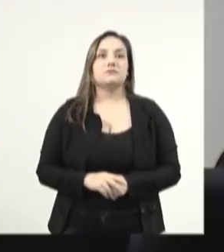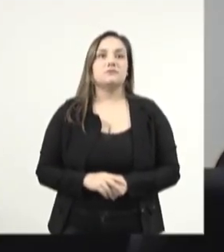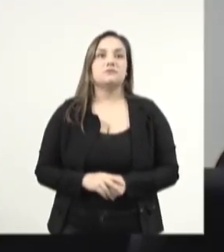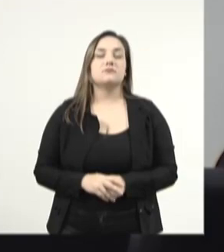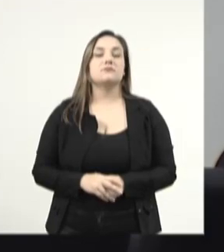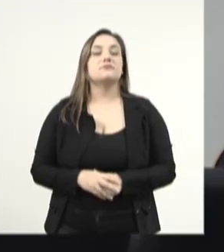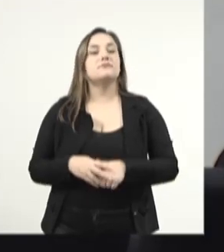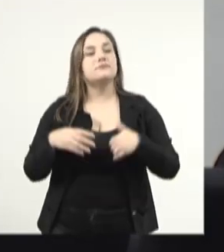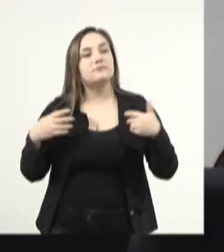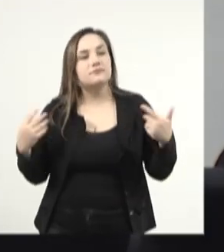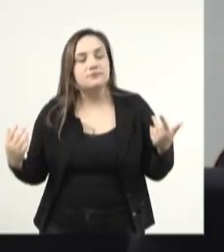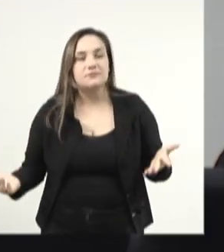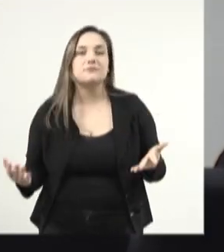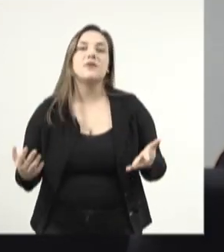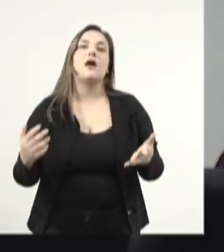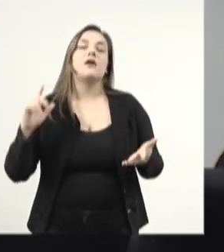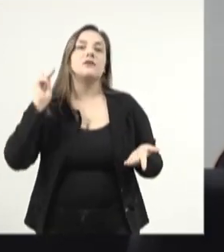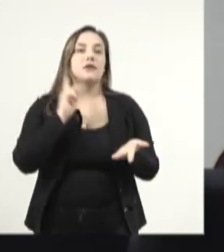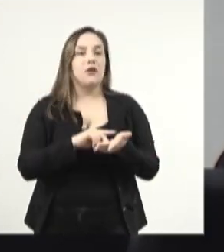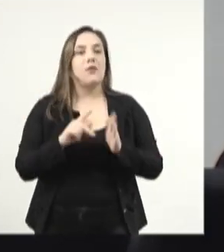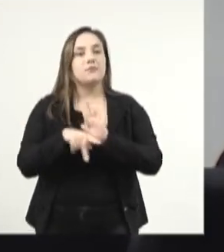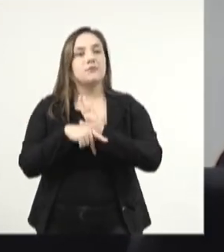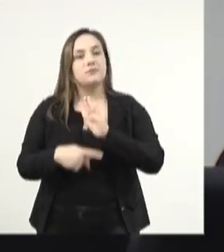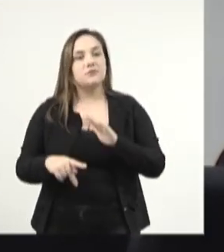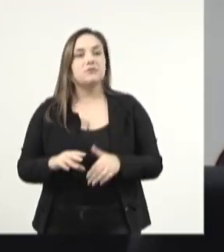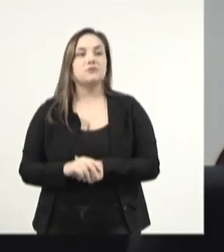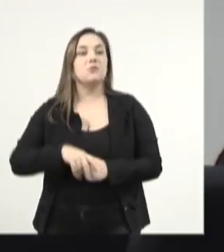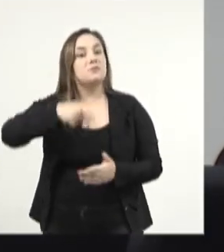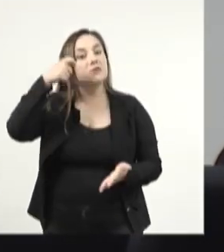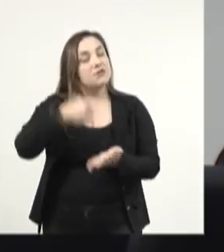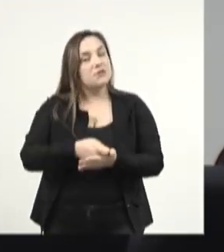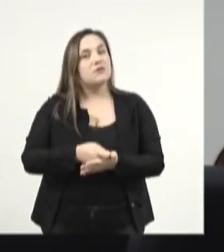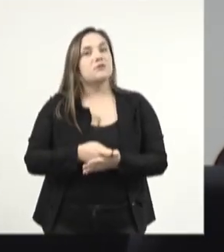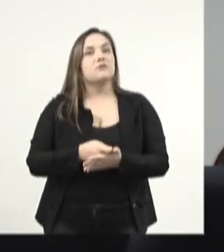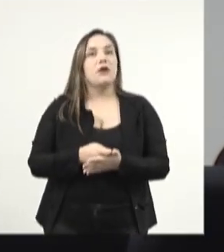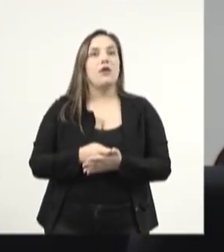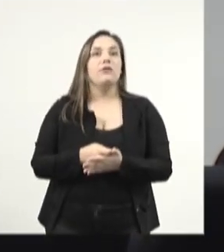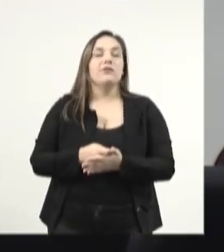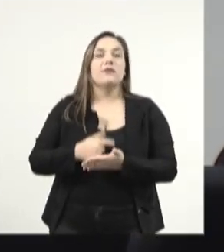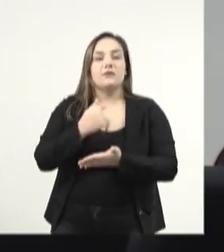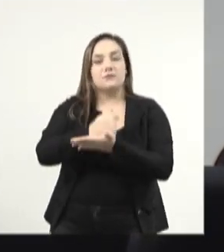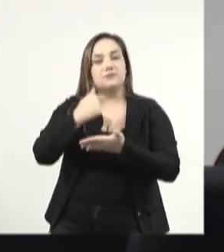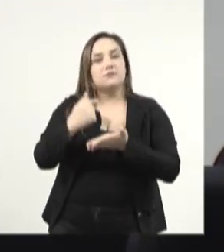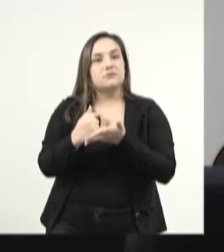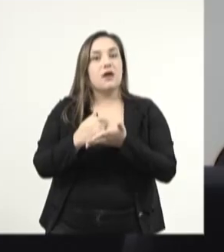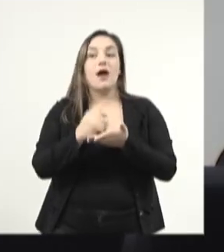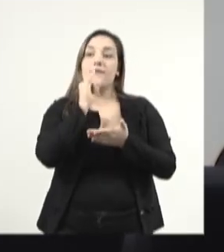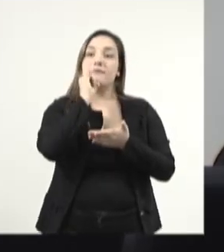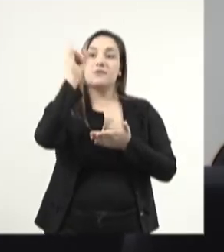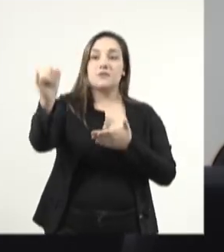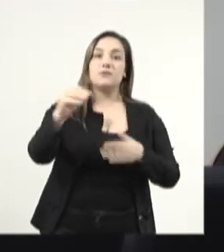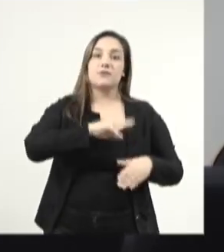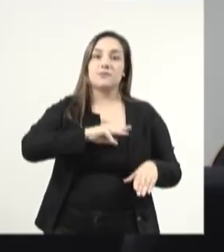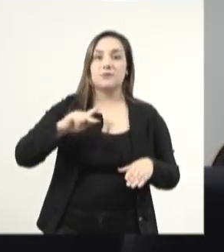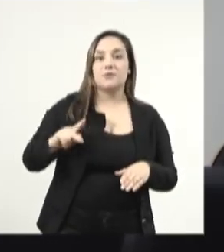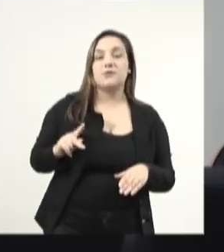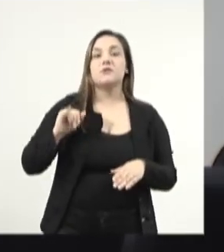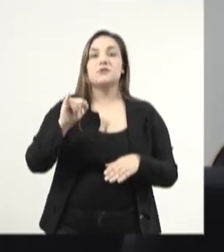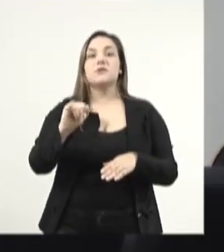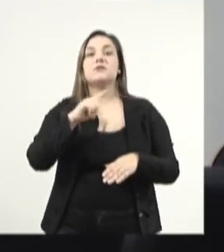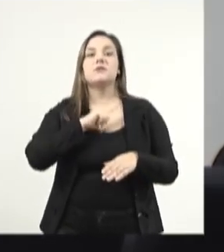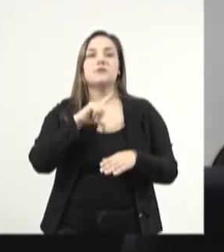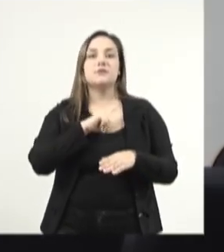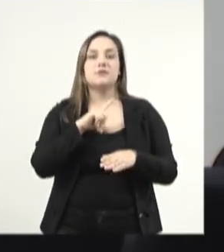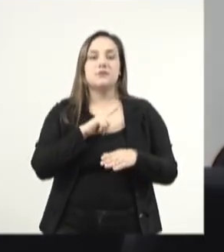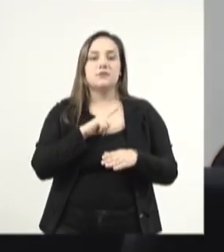Caso, principalmente aí com relação à obrigatoriedade dos nossos cartórios de informar o Ministério Público